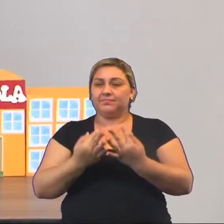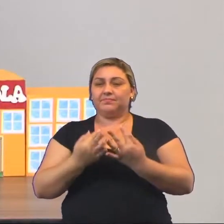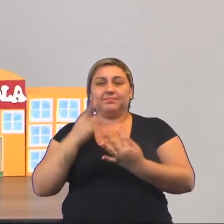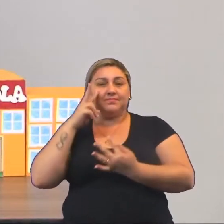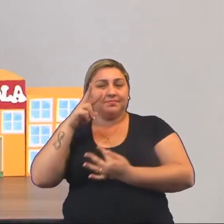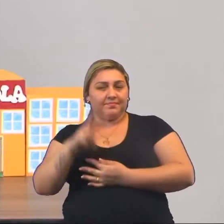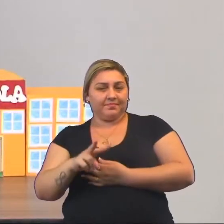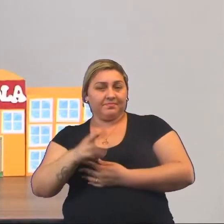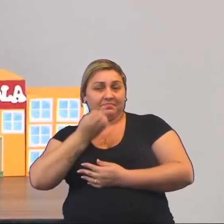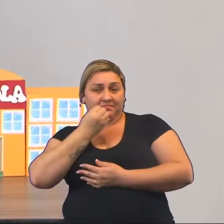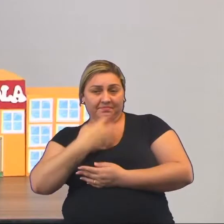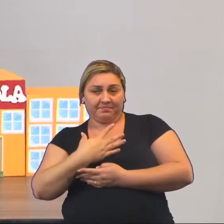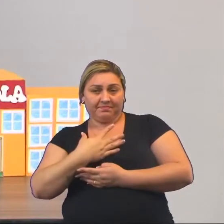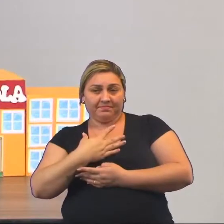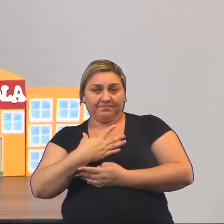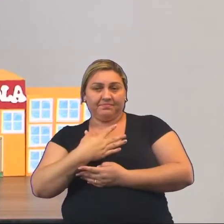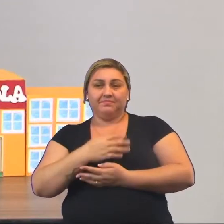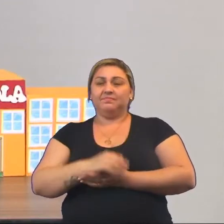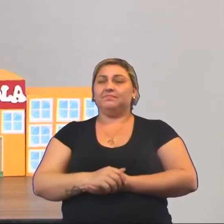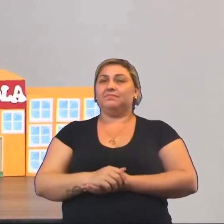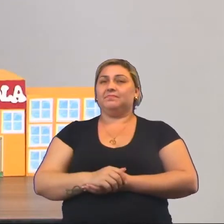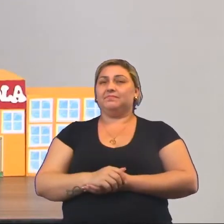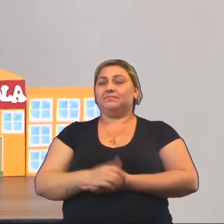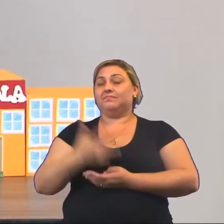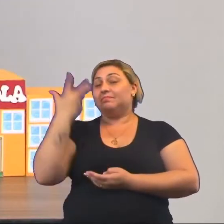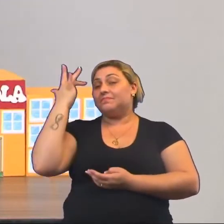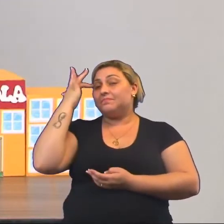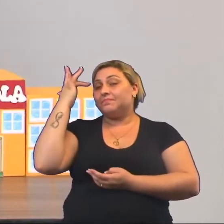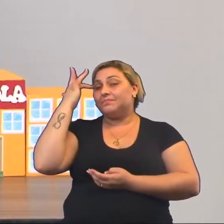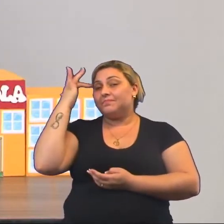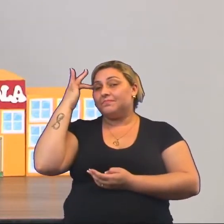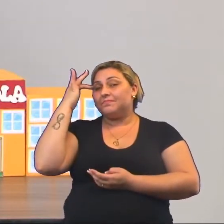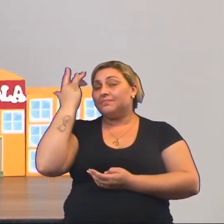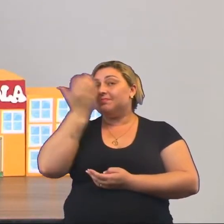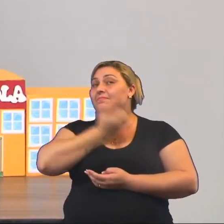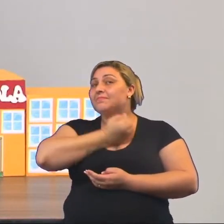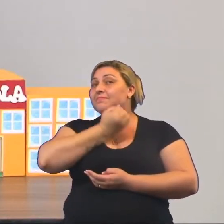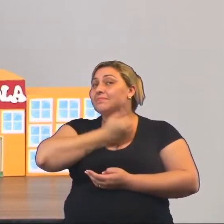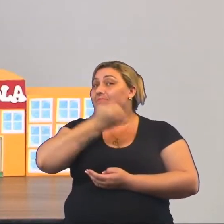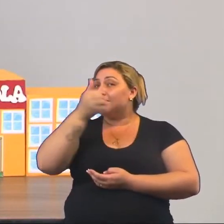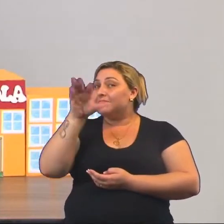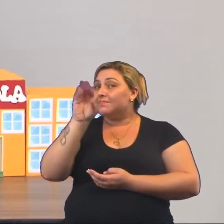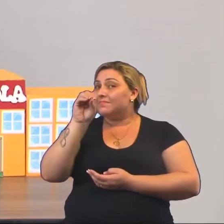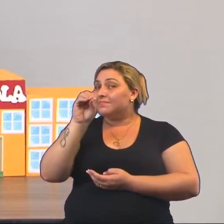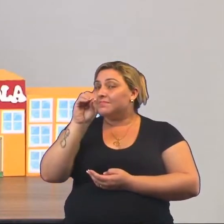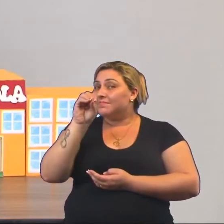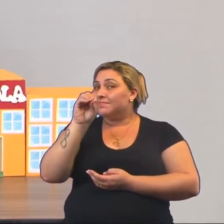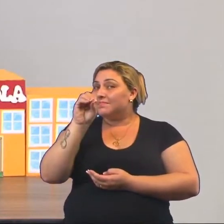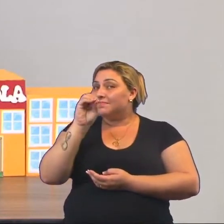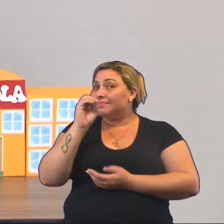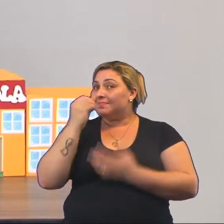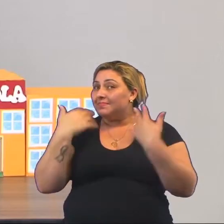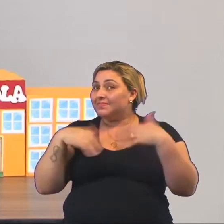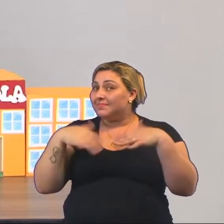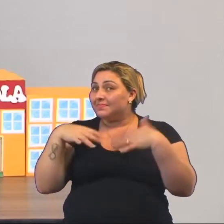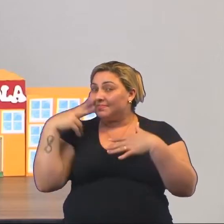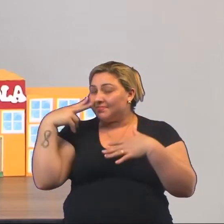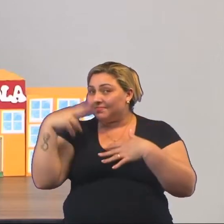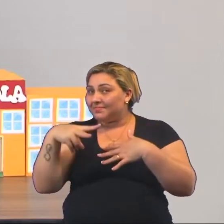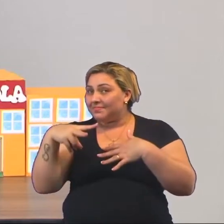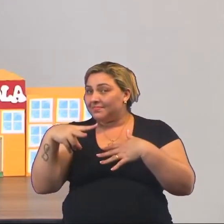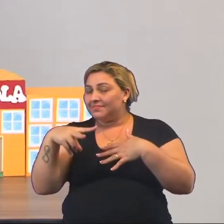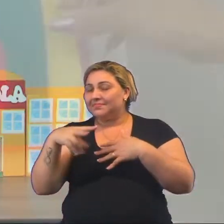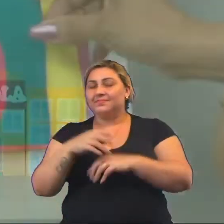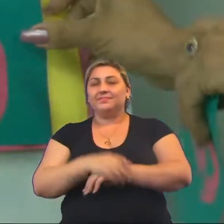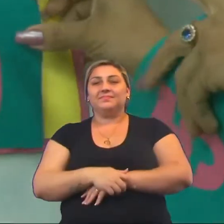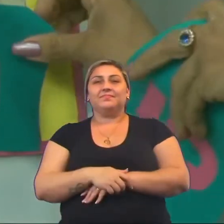minha memória está boa. Eu acho que ela está no número 10. Será que está aqui?